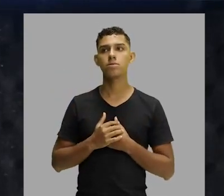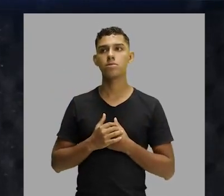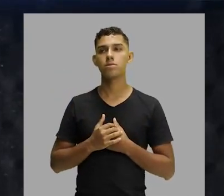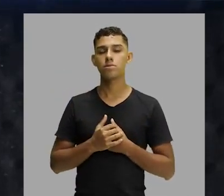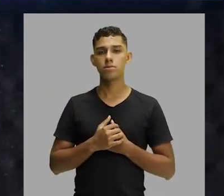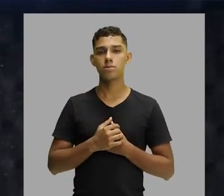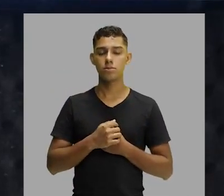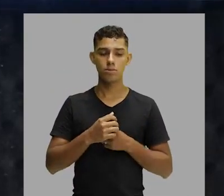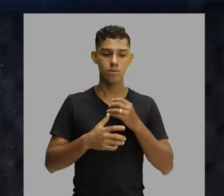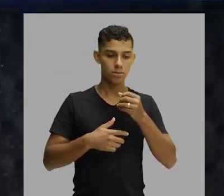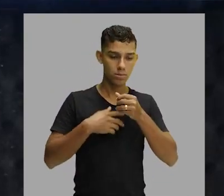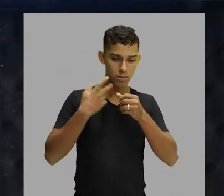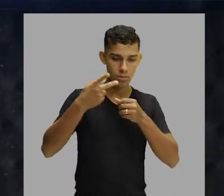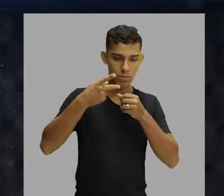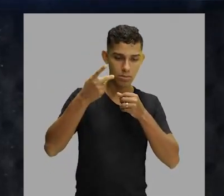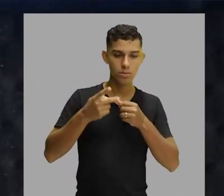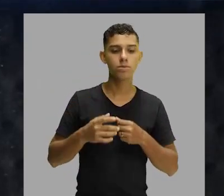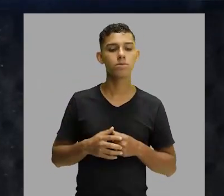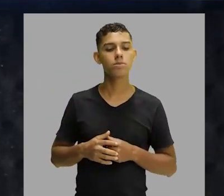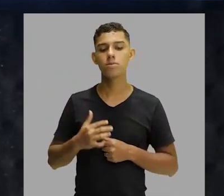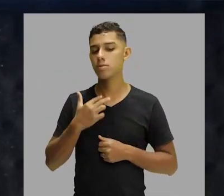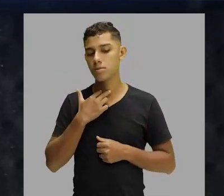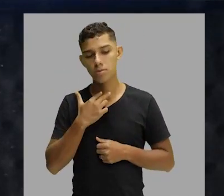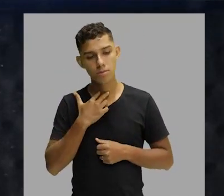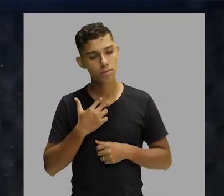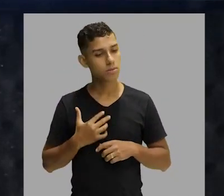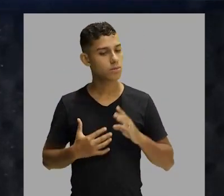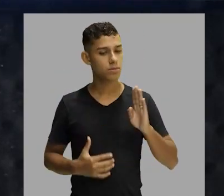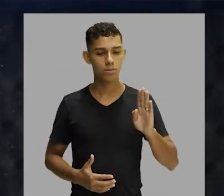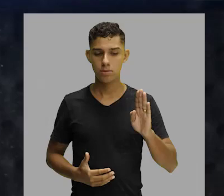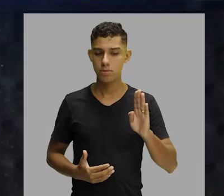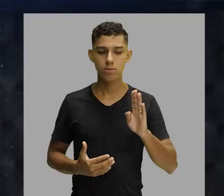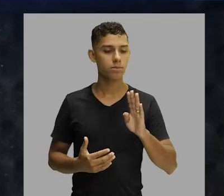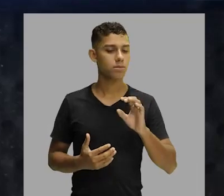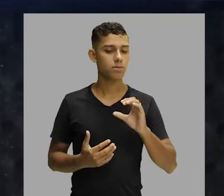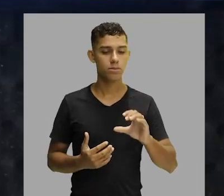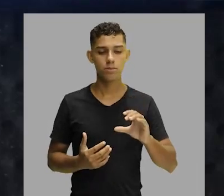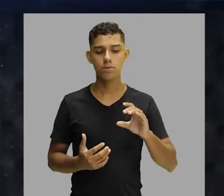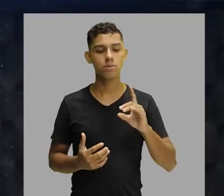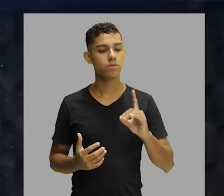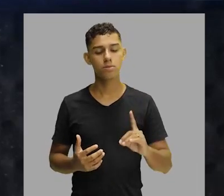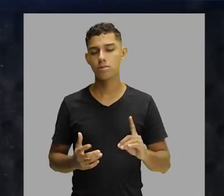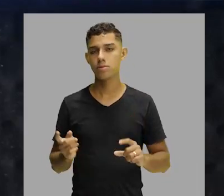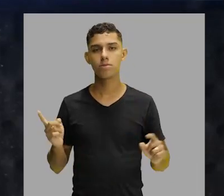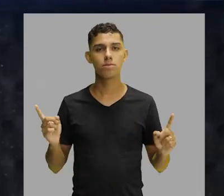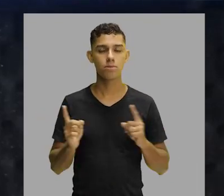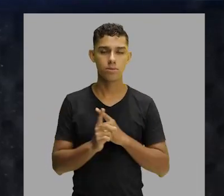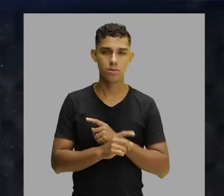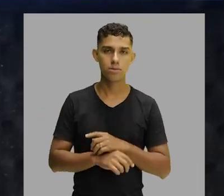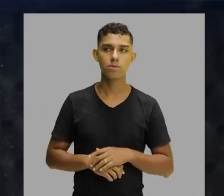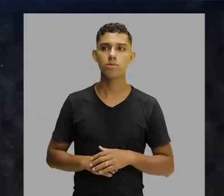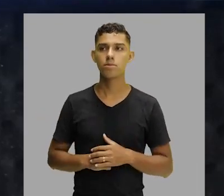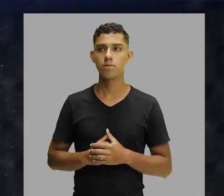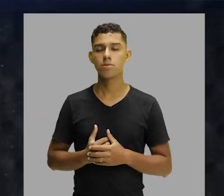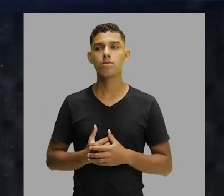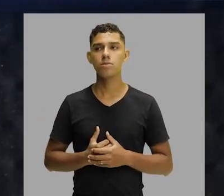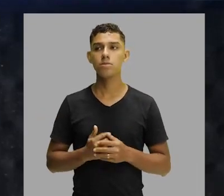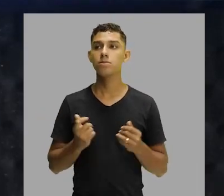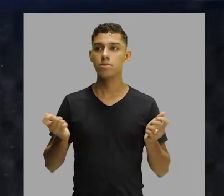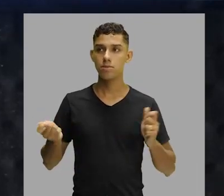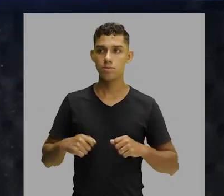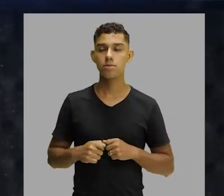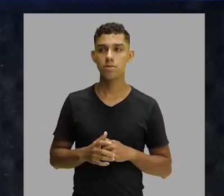do microfone, ok? Então não pode ser retificador, nem circuito diferenciador e nem circuito integrador, ok? Tem que ser